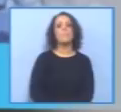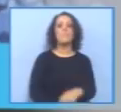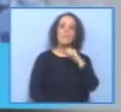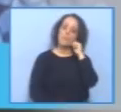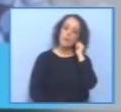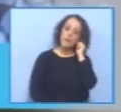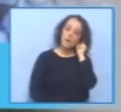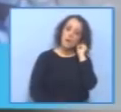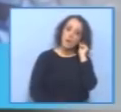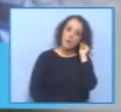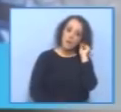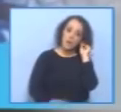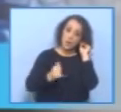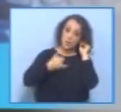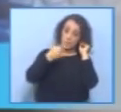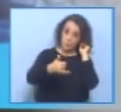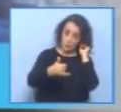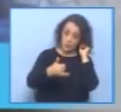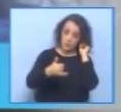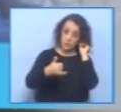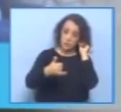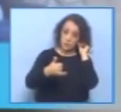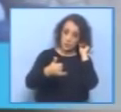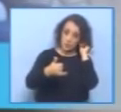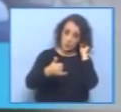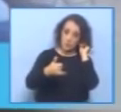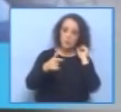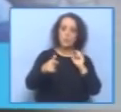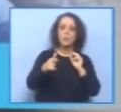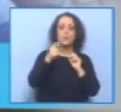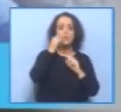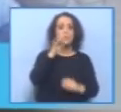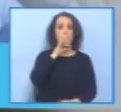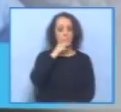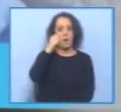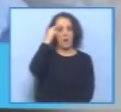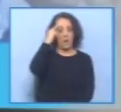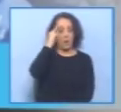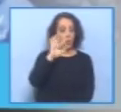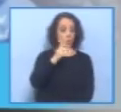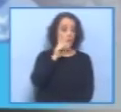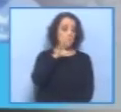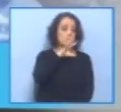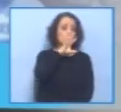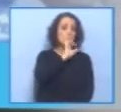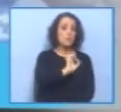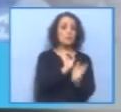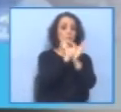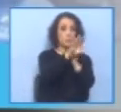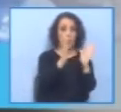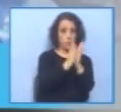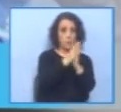quando os pais, porque o objetivo, o ponto de partida dos pais é inscrever os filhos na catequese para fazerem a primeira